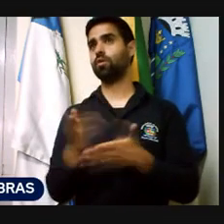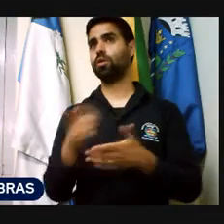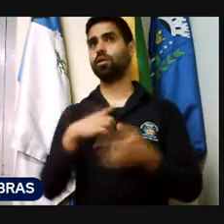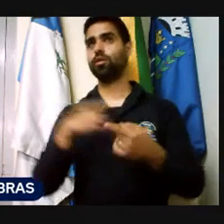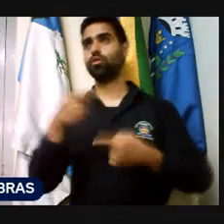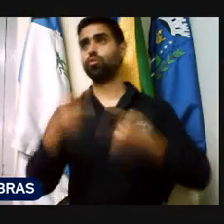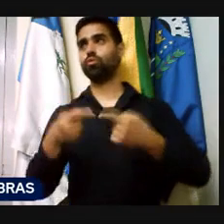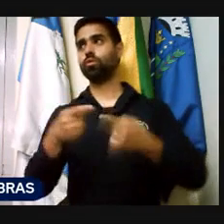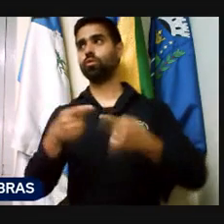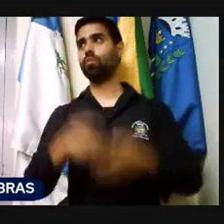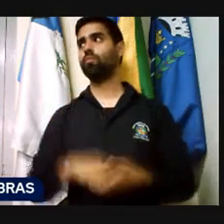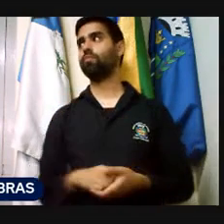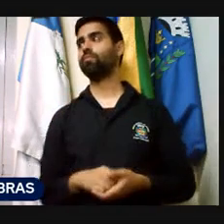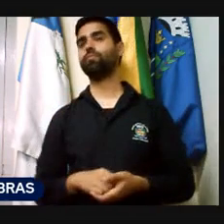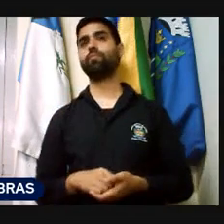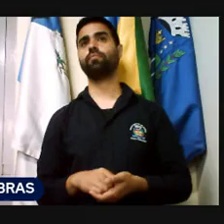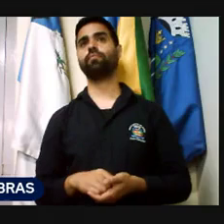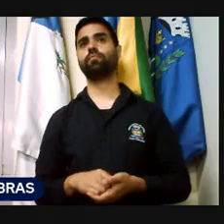discussão.